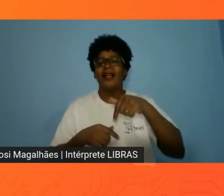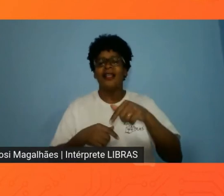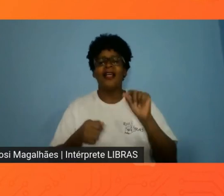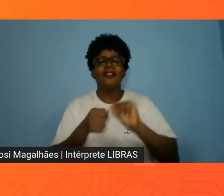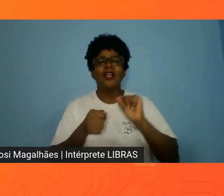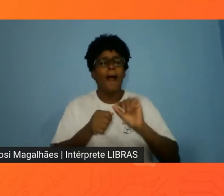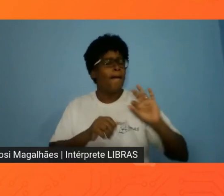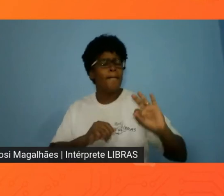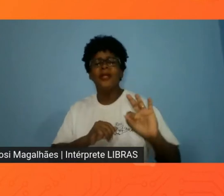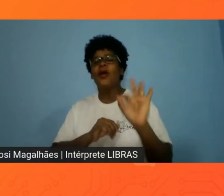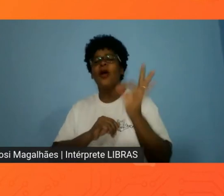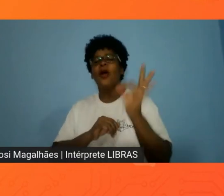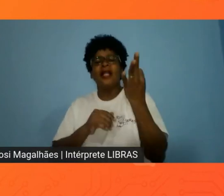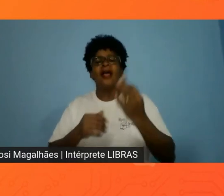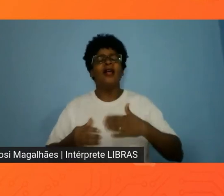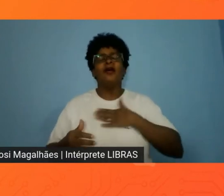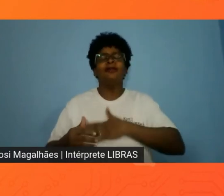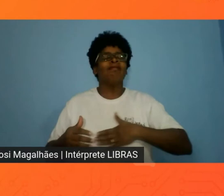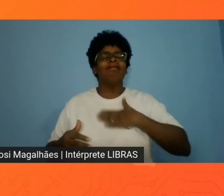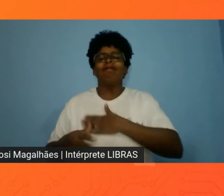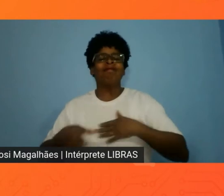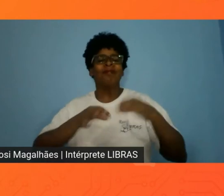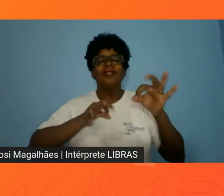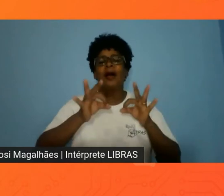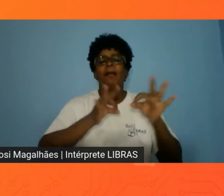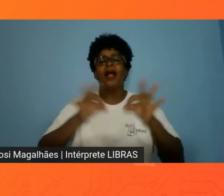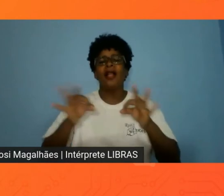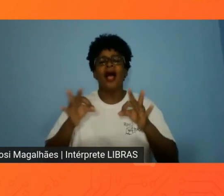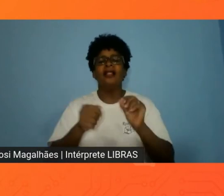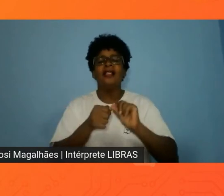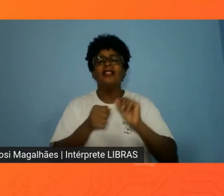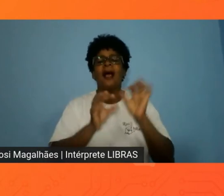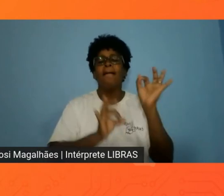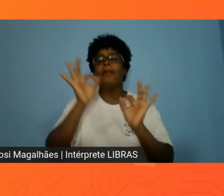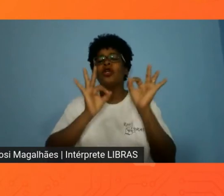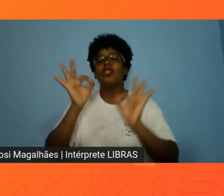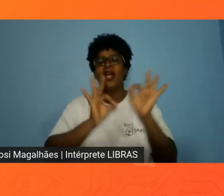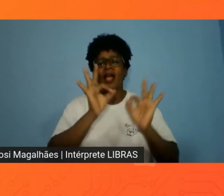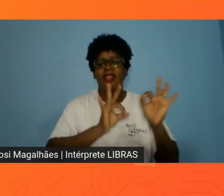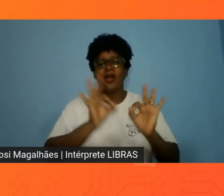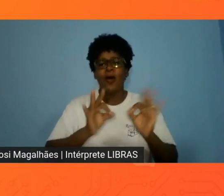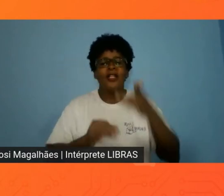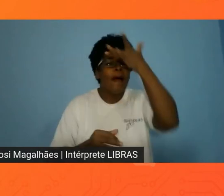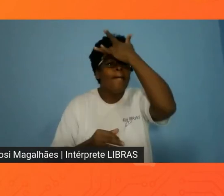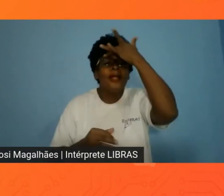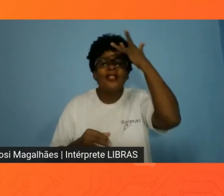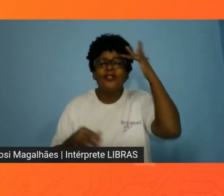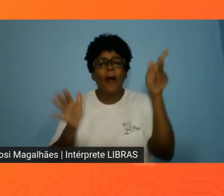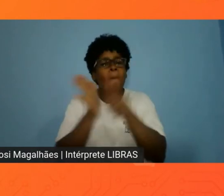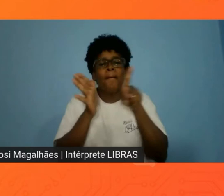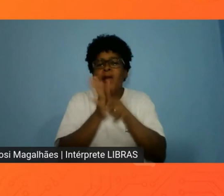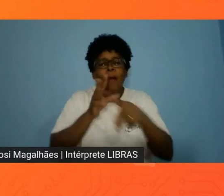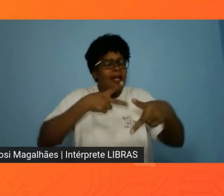prioridade, é um privilégio trabalhar nesse projeto onde prioriza pessoas da casa,